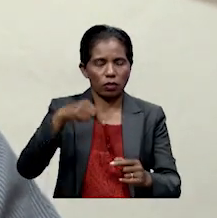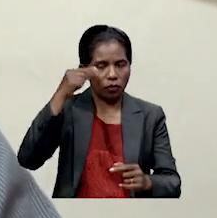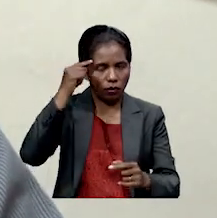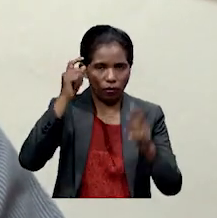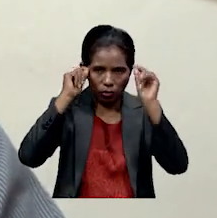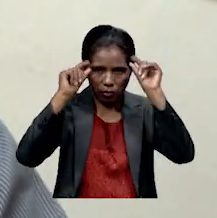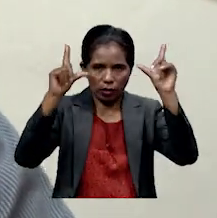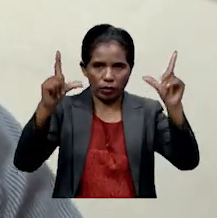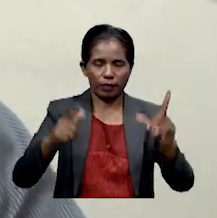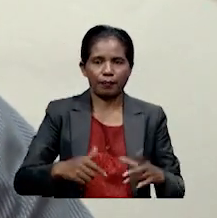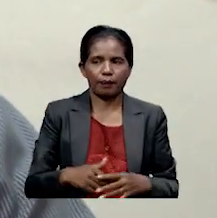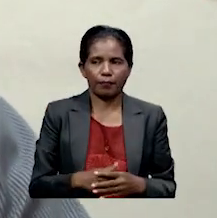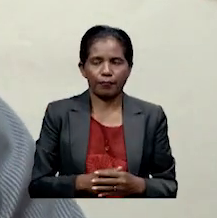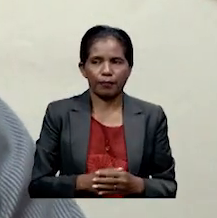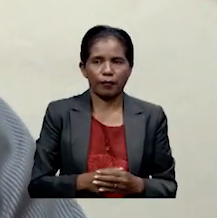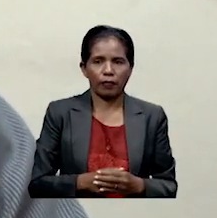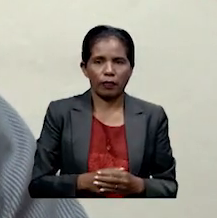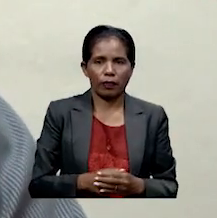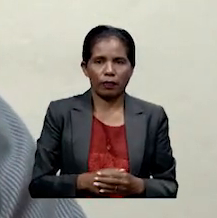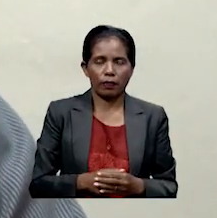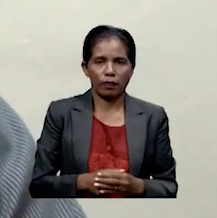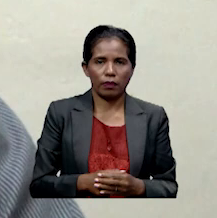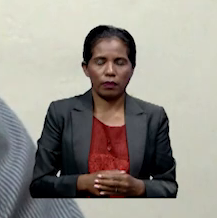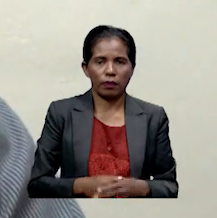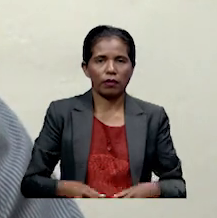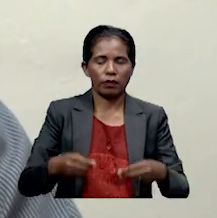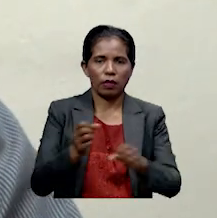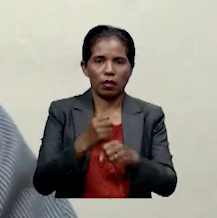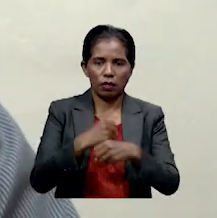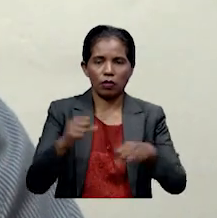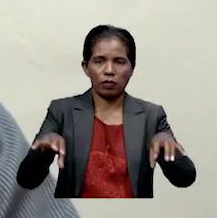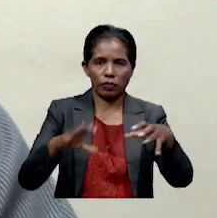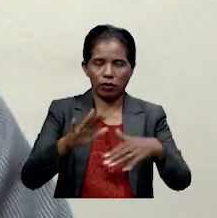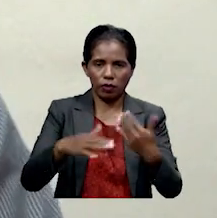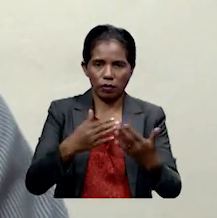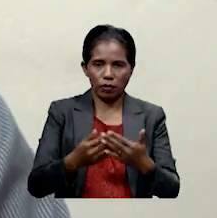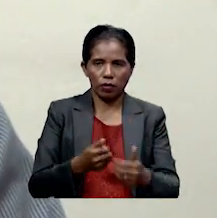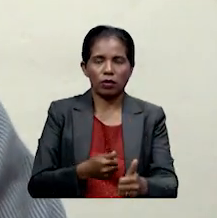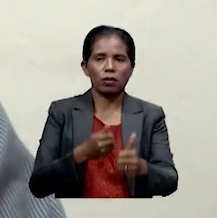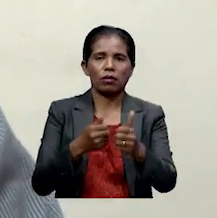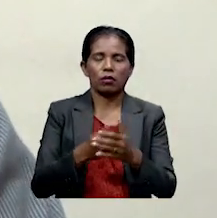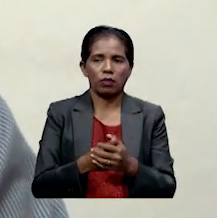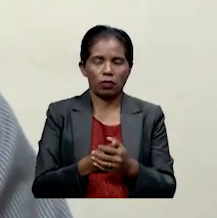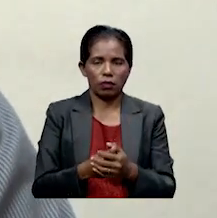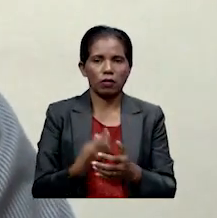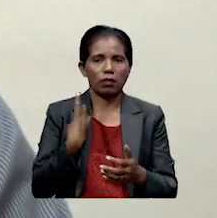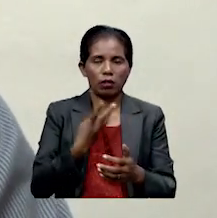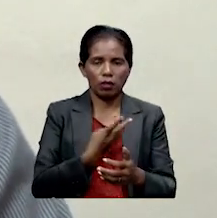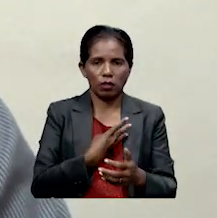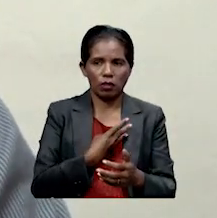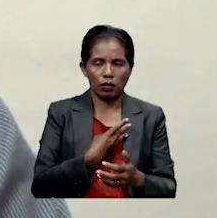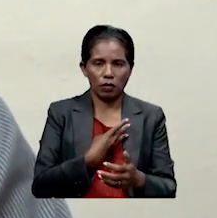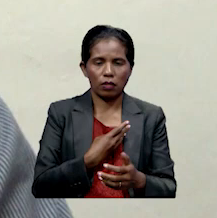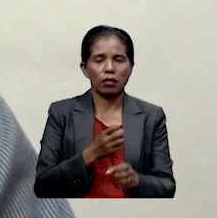Timor-Leste e be a tu melhora sistema se deu me be ne mazia para telegeneral design para agora tinha